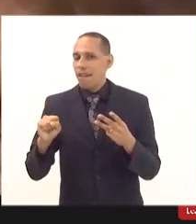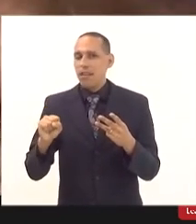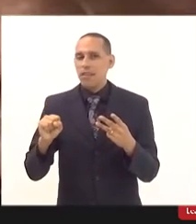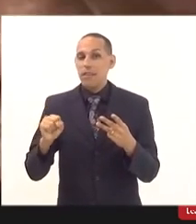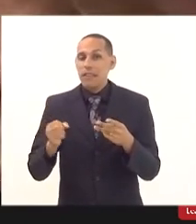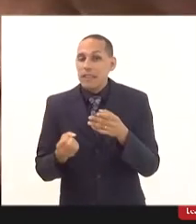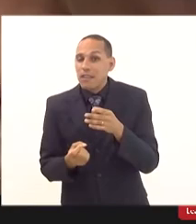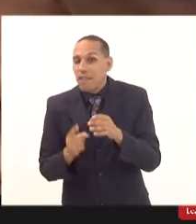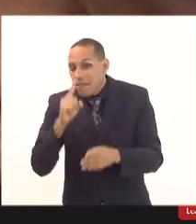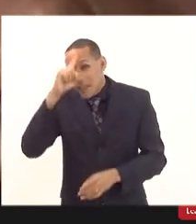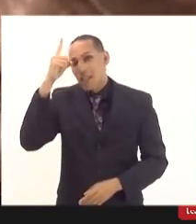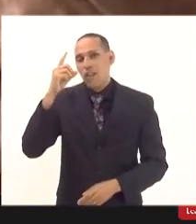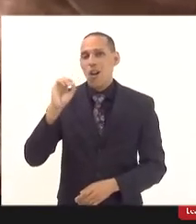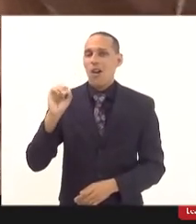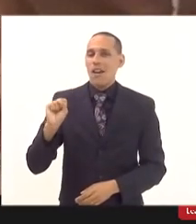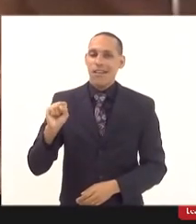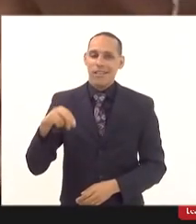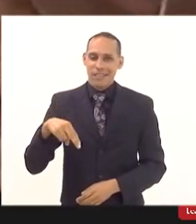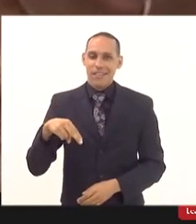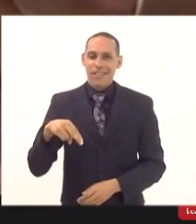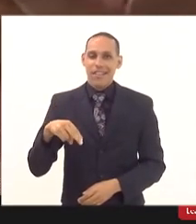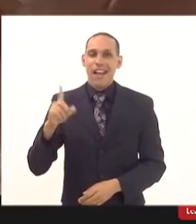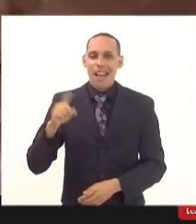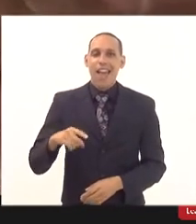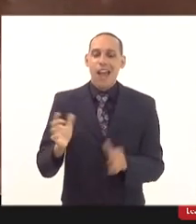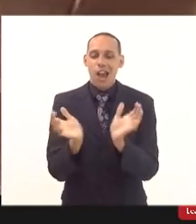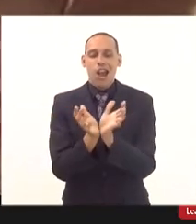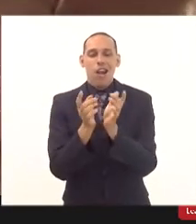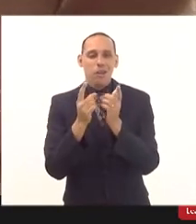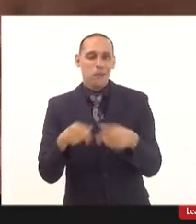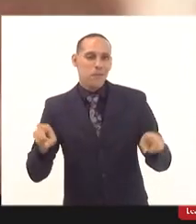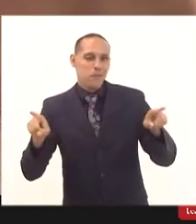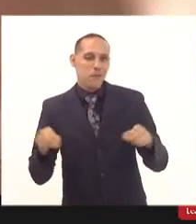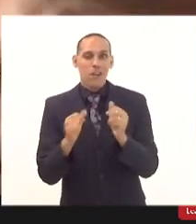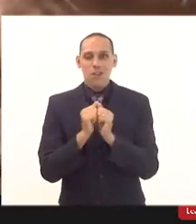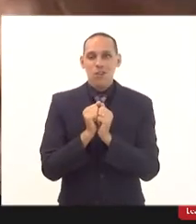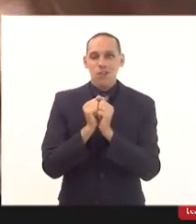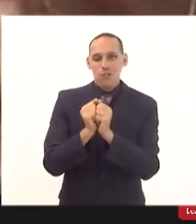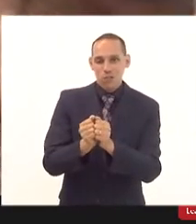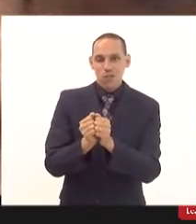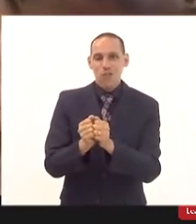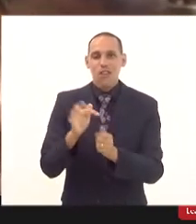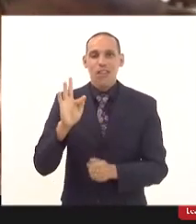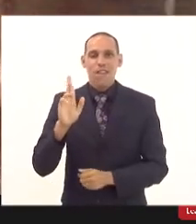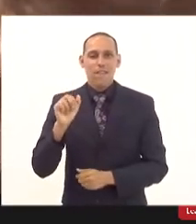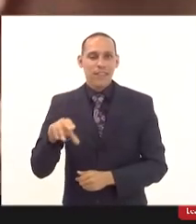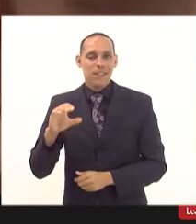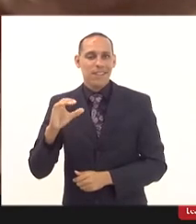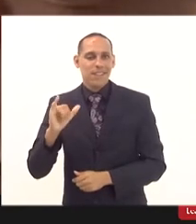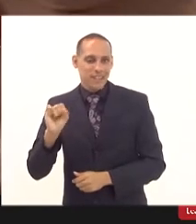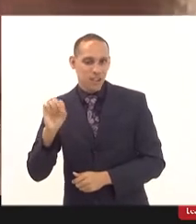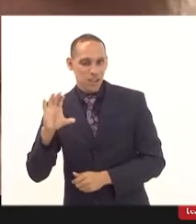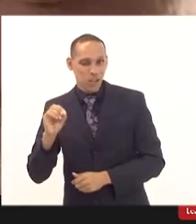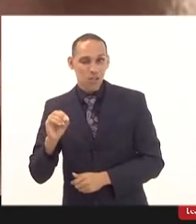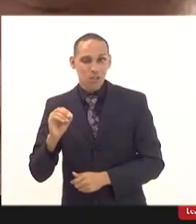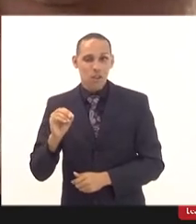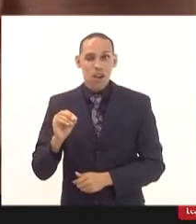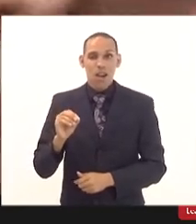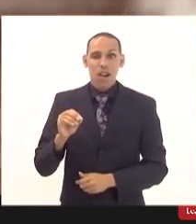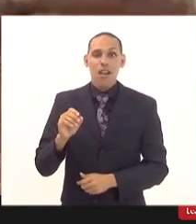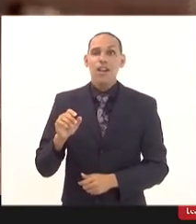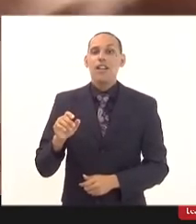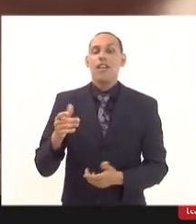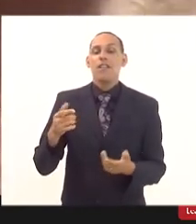diretor que inventou SN Orquestra Sinfônica Nacional junto com Francisco mignone e Edmundo intriga e convenceu